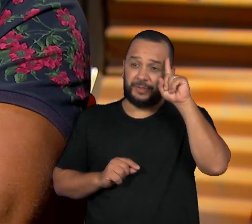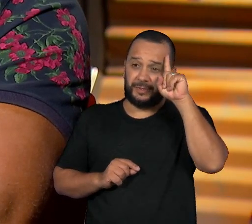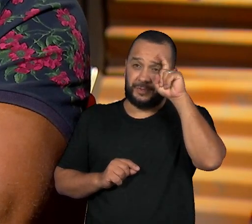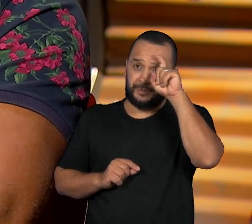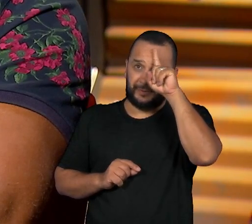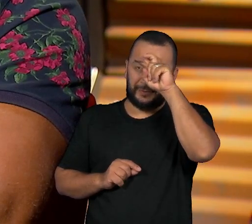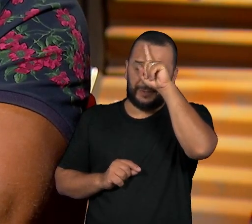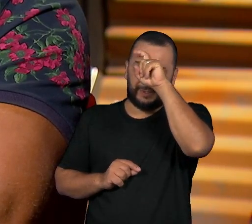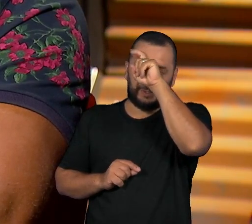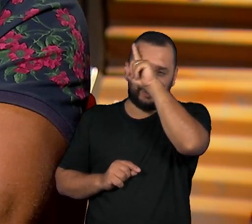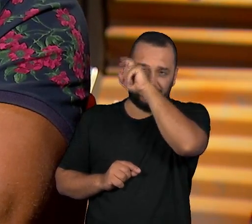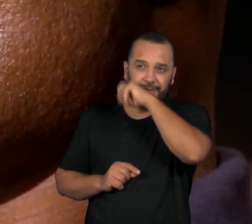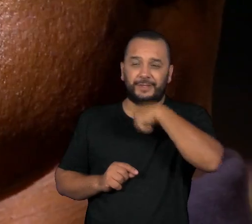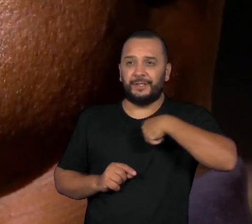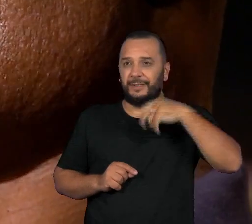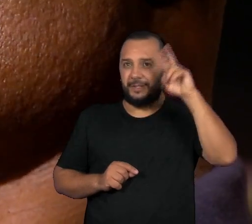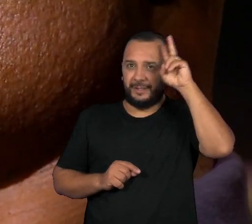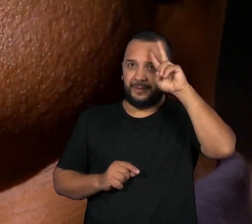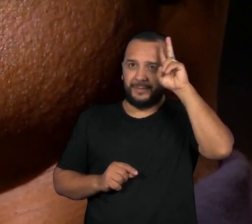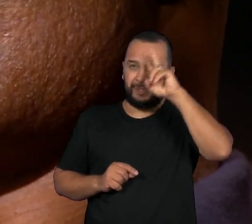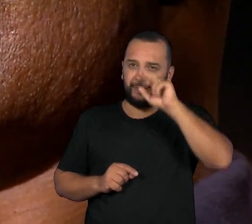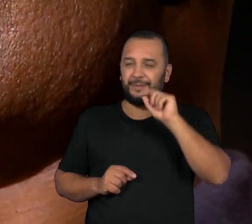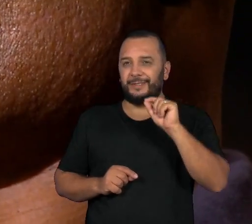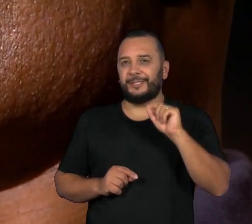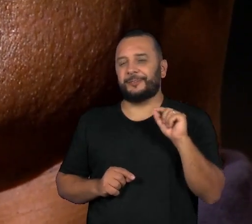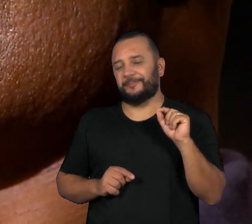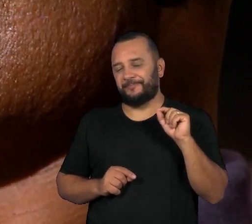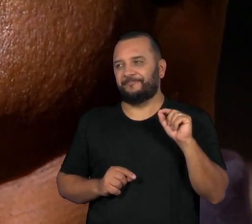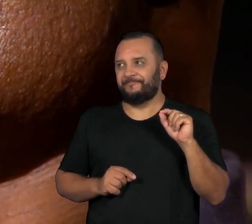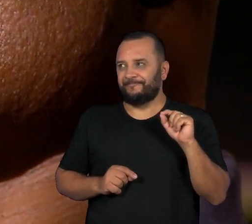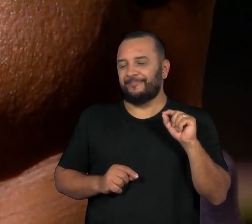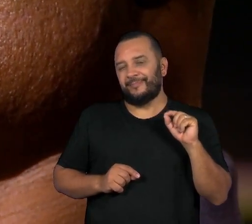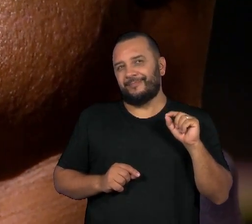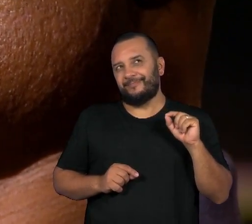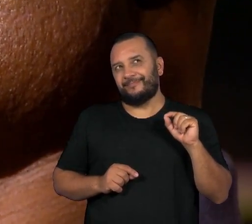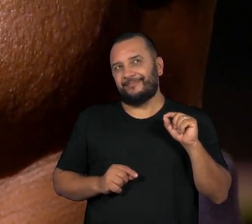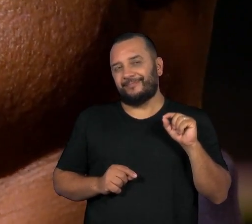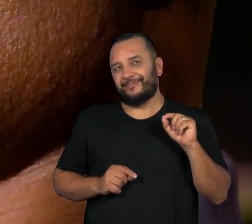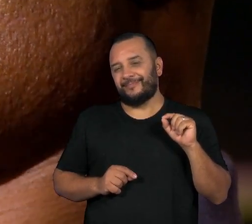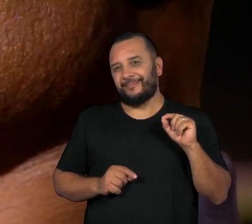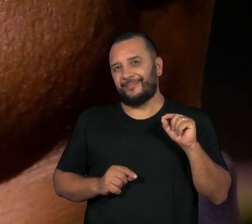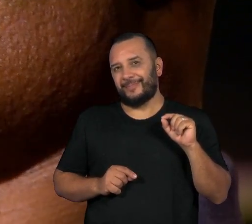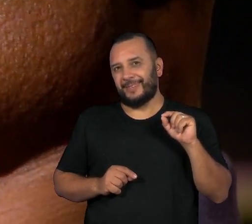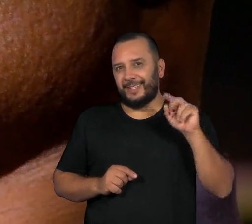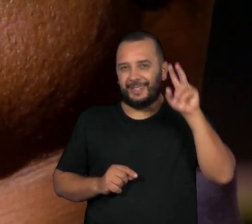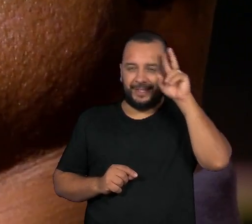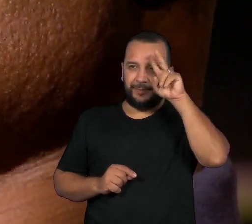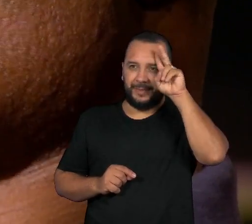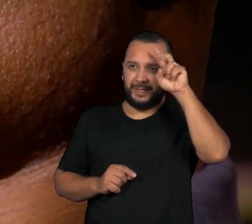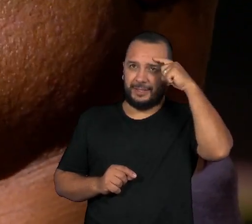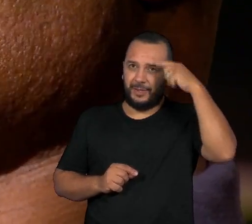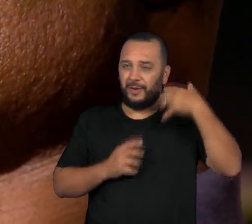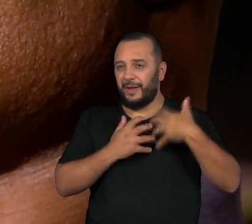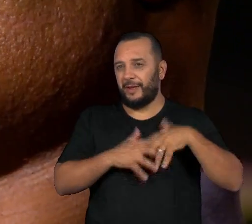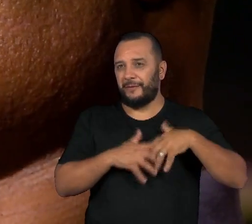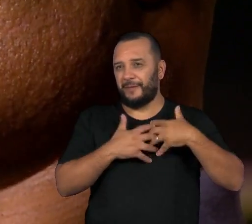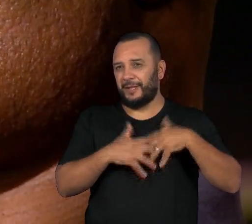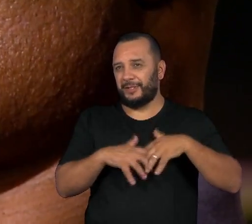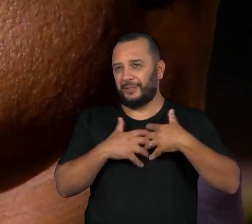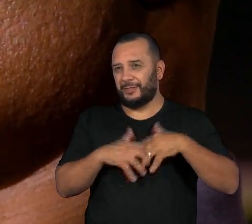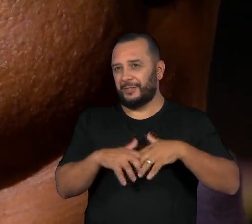difícil de lembrar, mas é uma memória que me fez refletir sobre muita